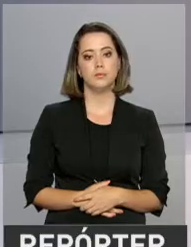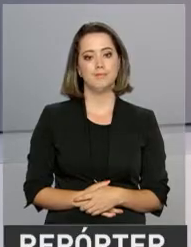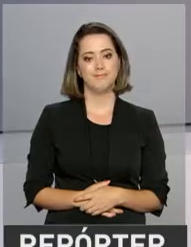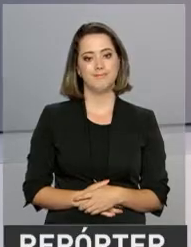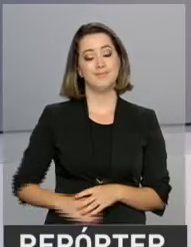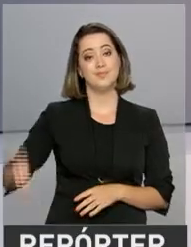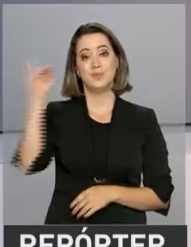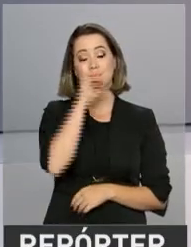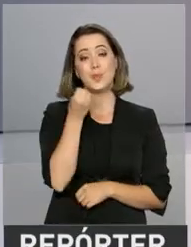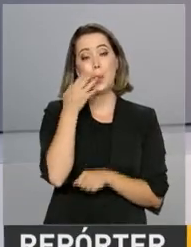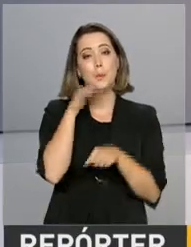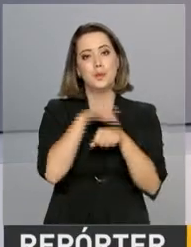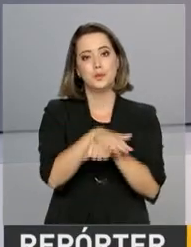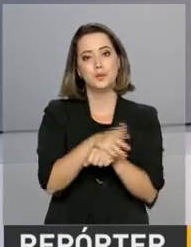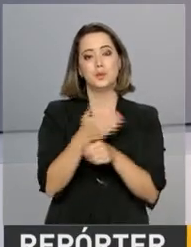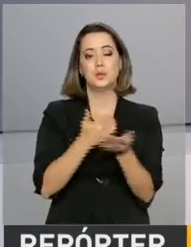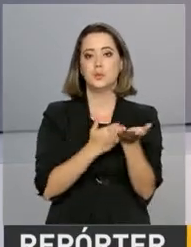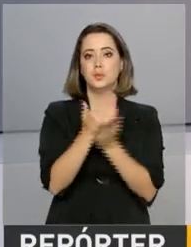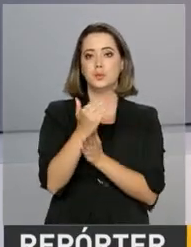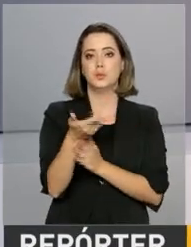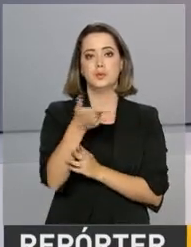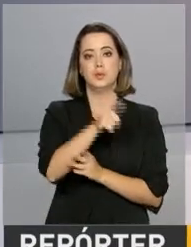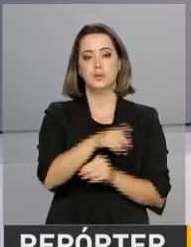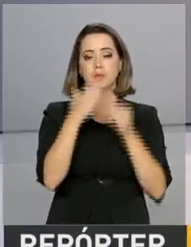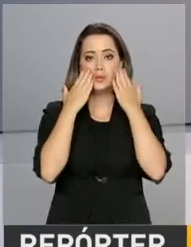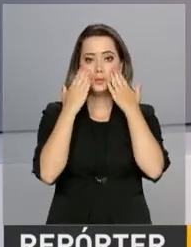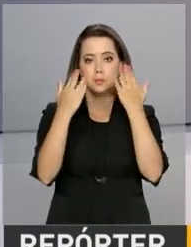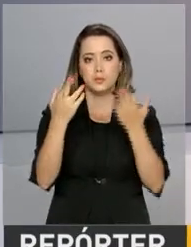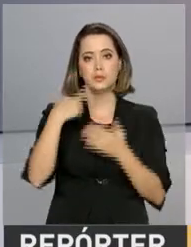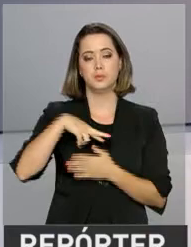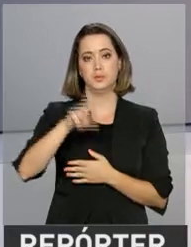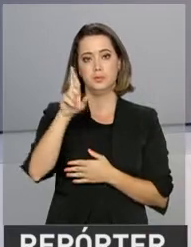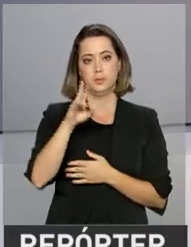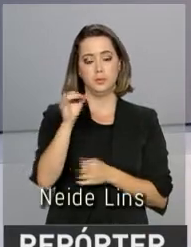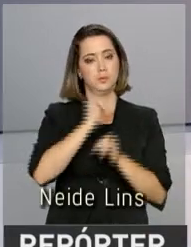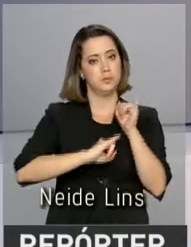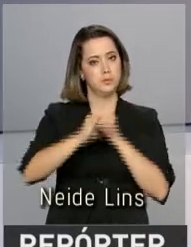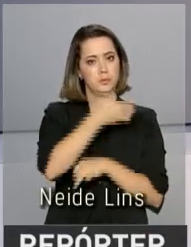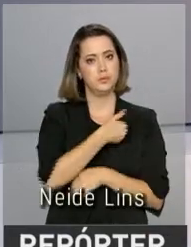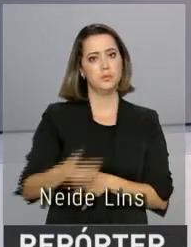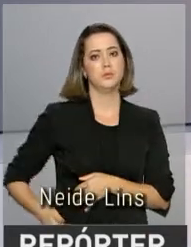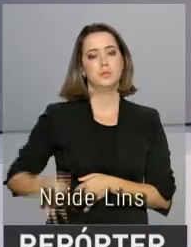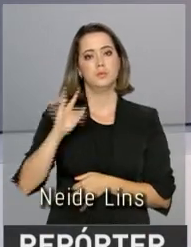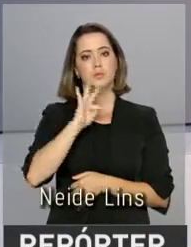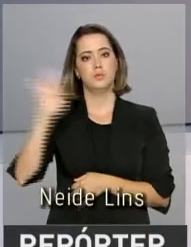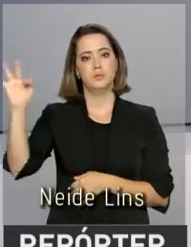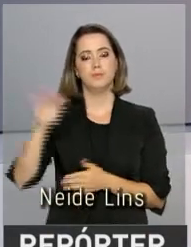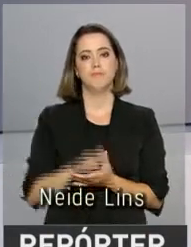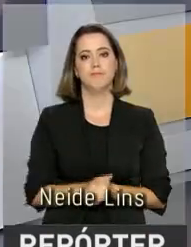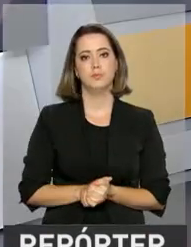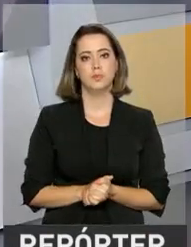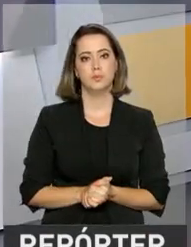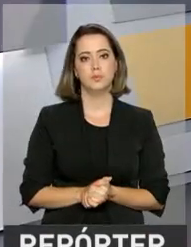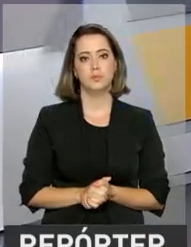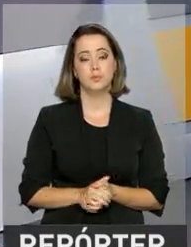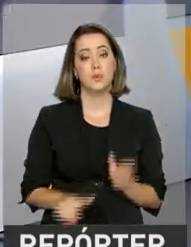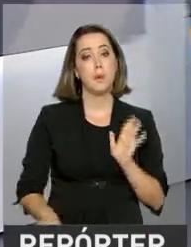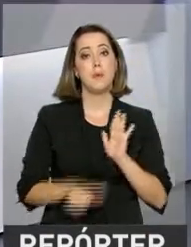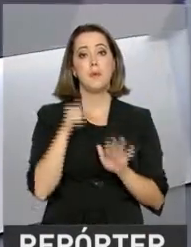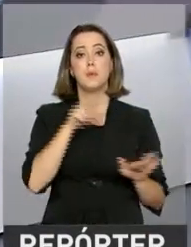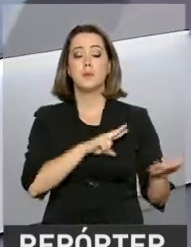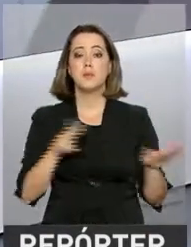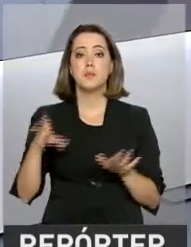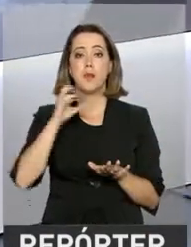olá boa noite começa agora mais uma edição do repórter nbr com as notícias do governo federal na